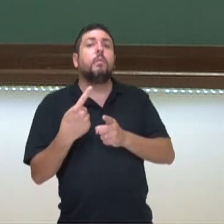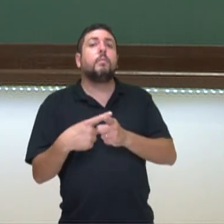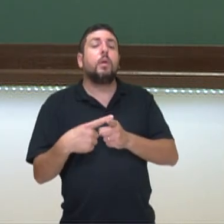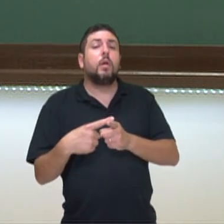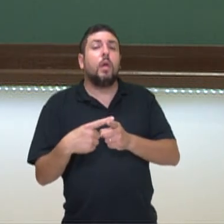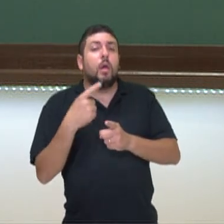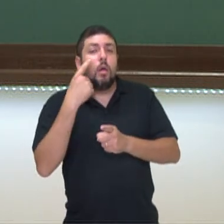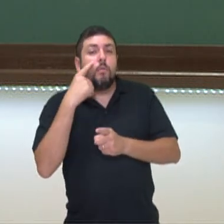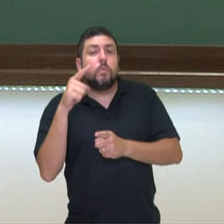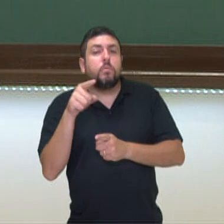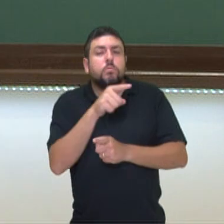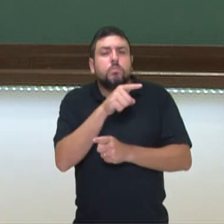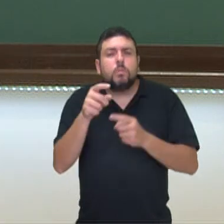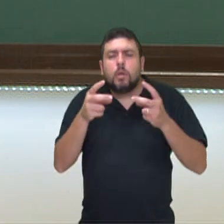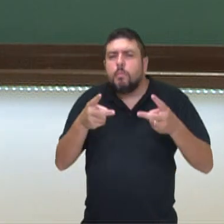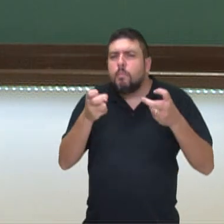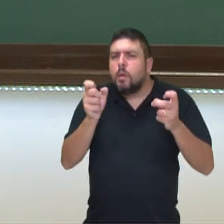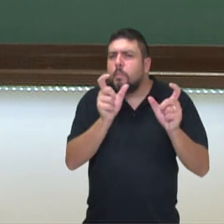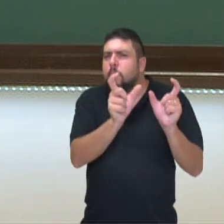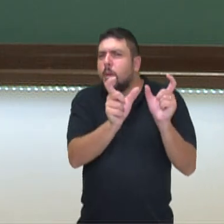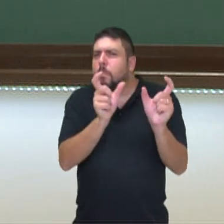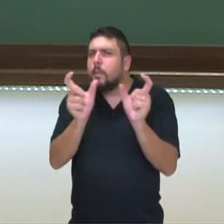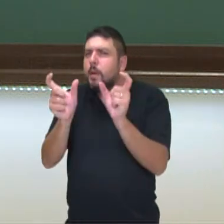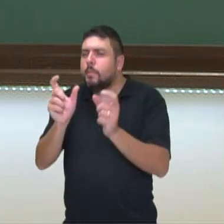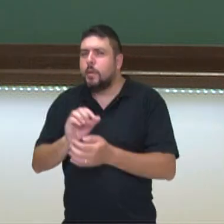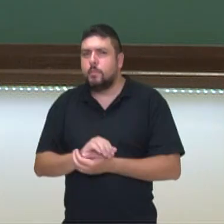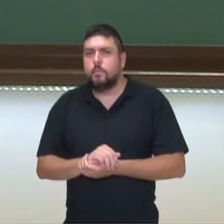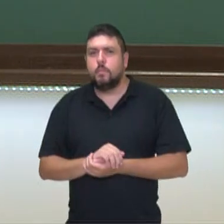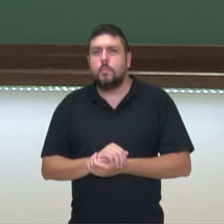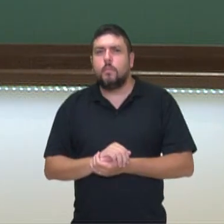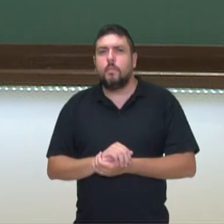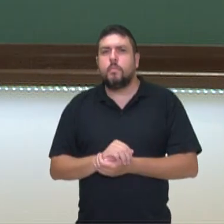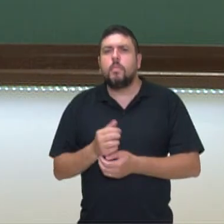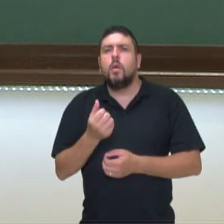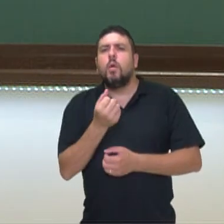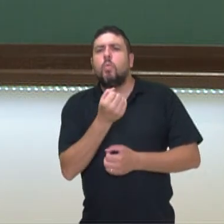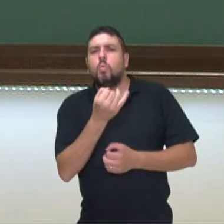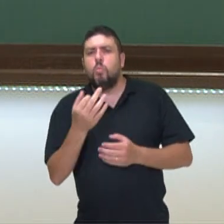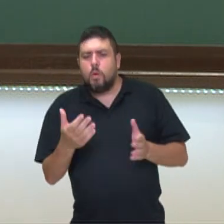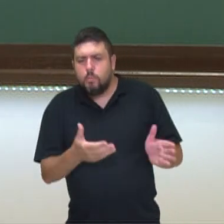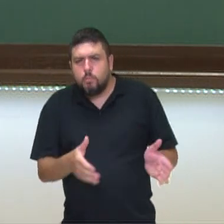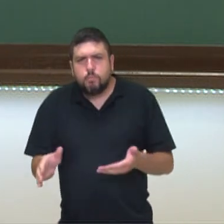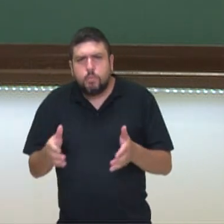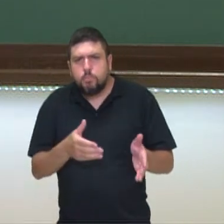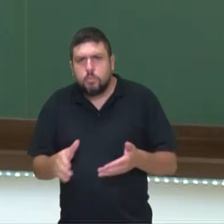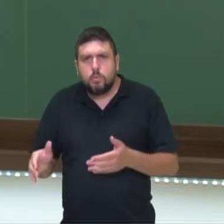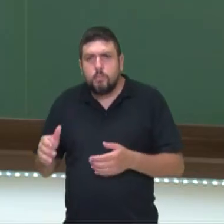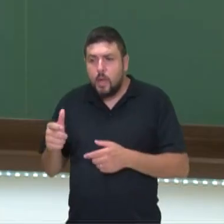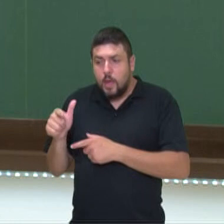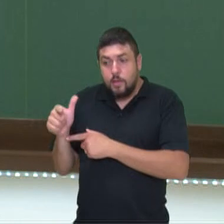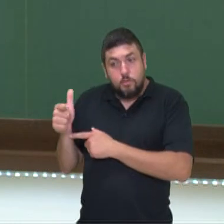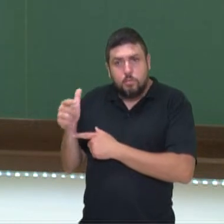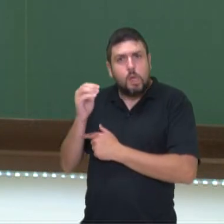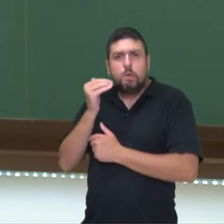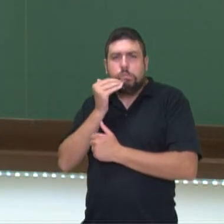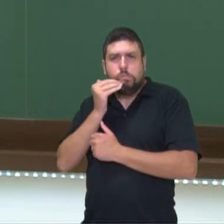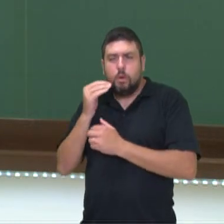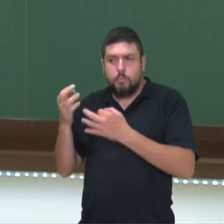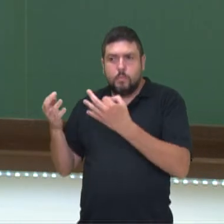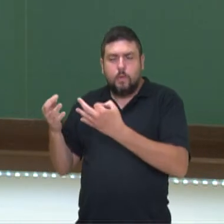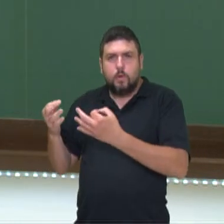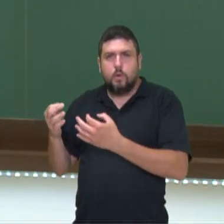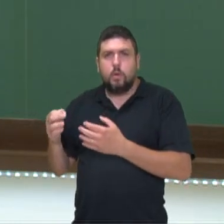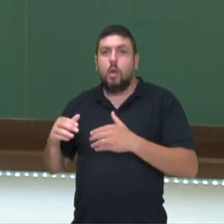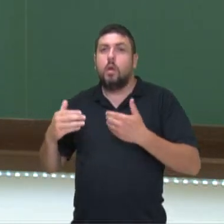ideias da subtração. Então olha aqui o que tem, ó. Quantas peças foram produzidas sem defeito? O que a gente fez? A gente vai precisar